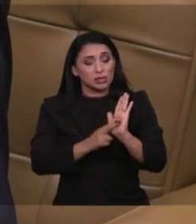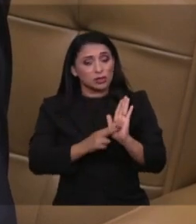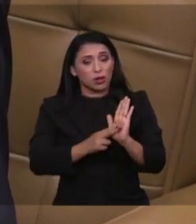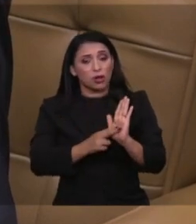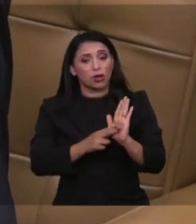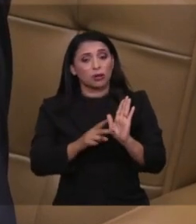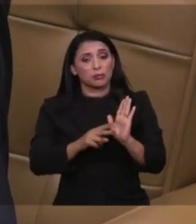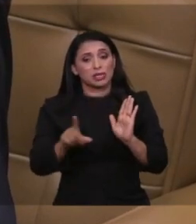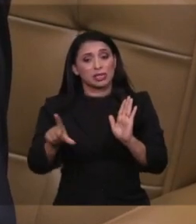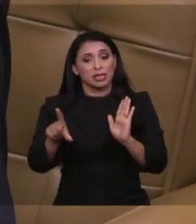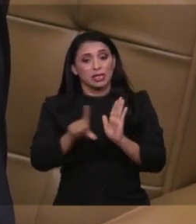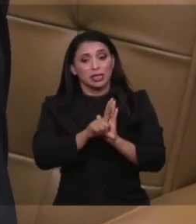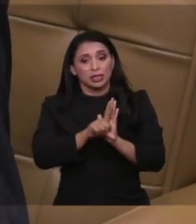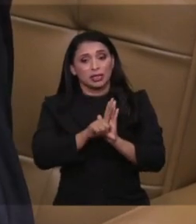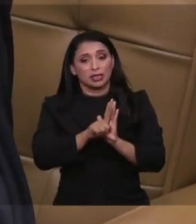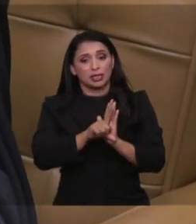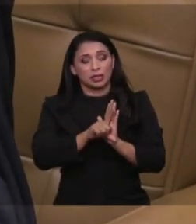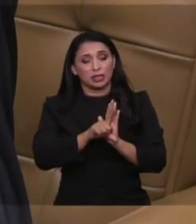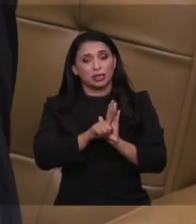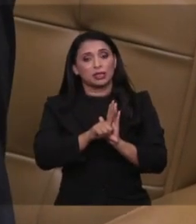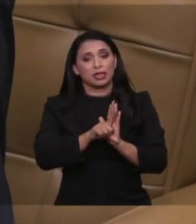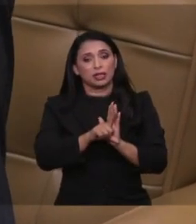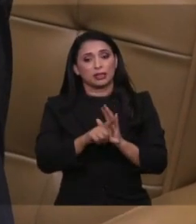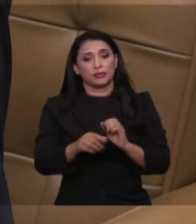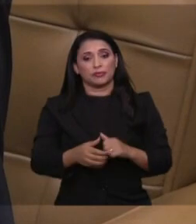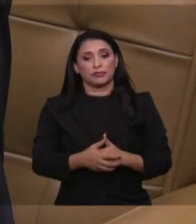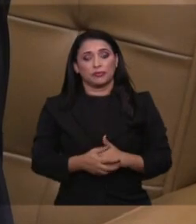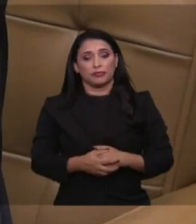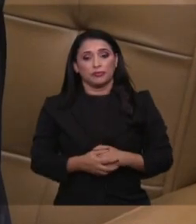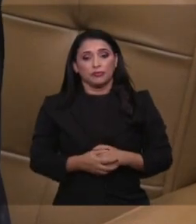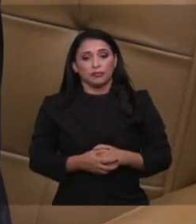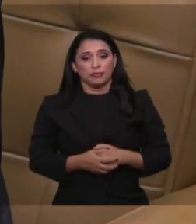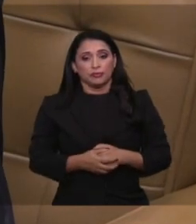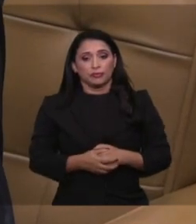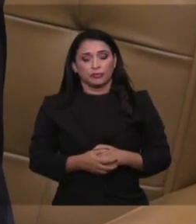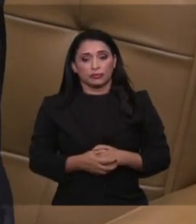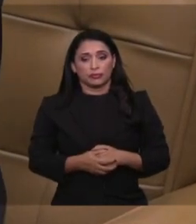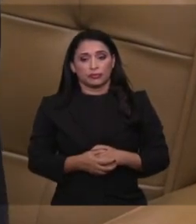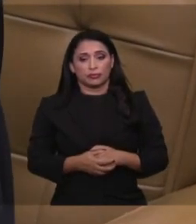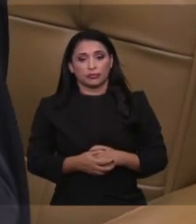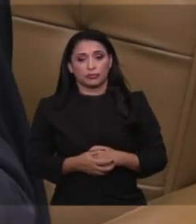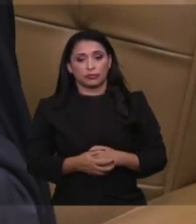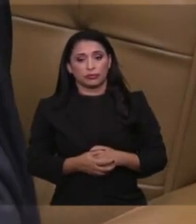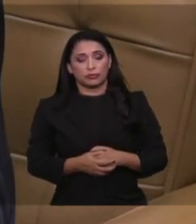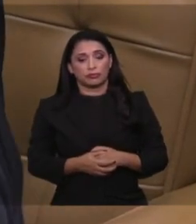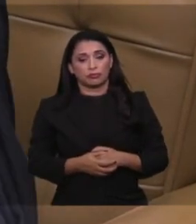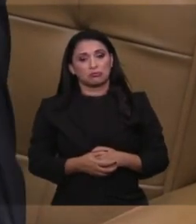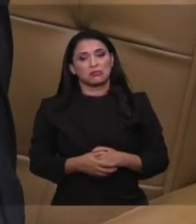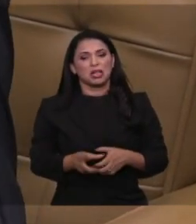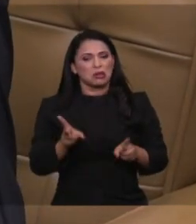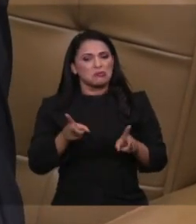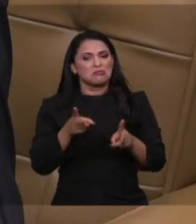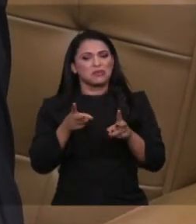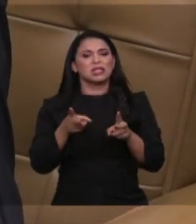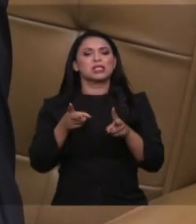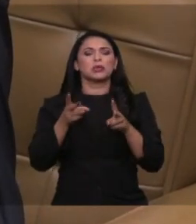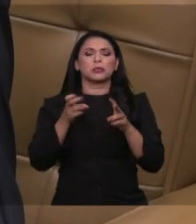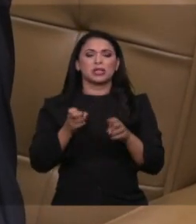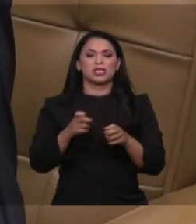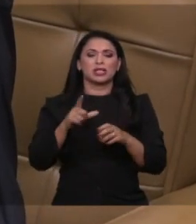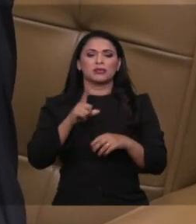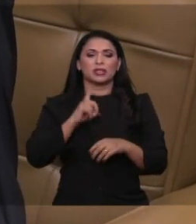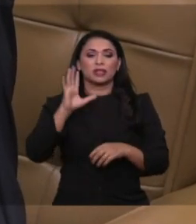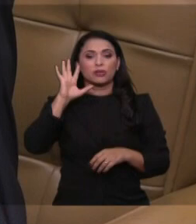na legislação ordinária. De qualquer forma, parece que aqui houve